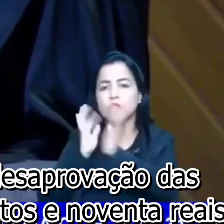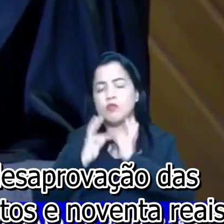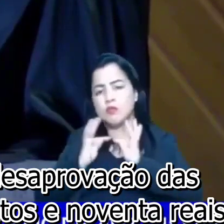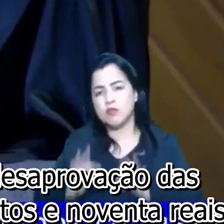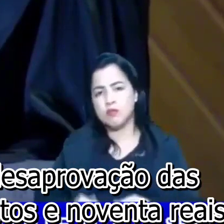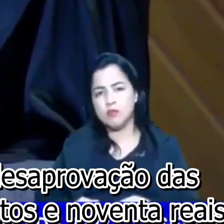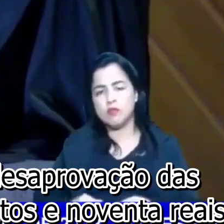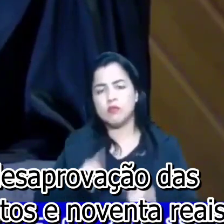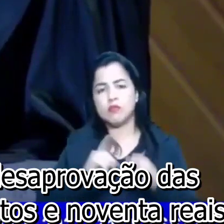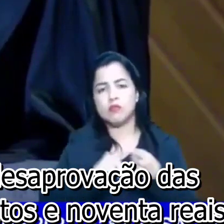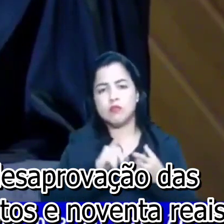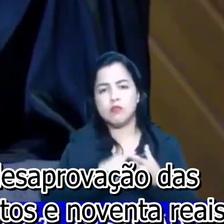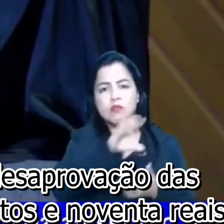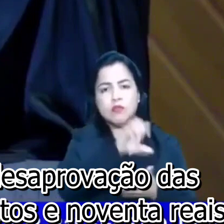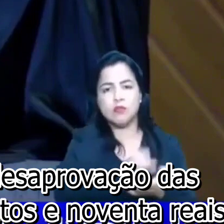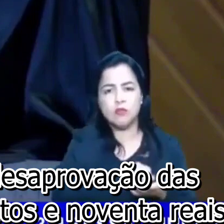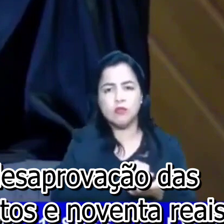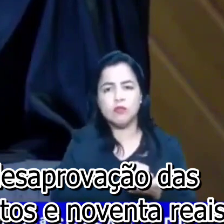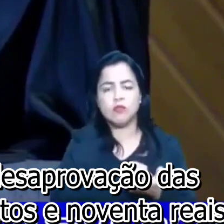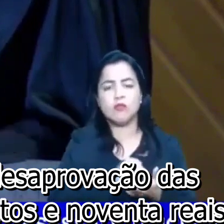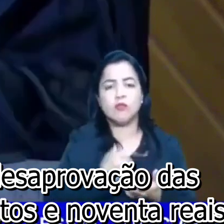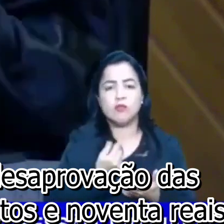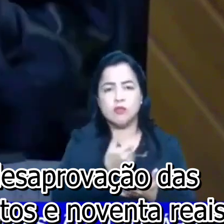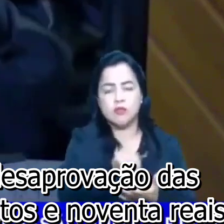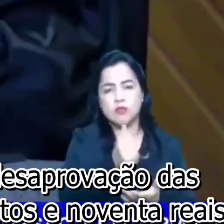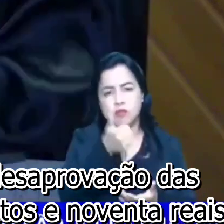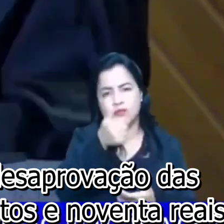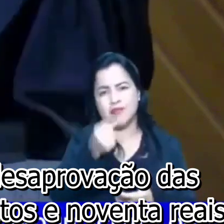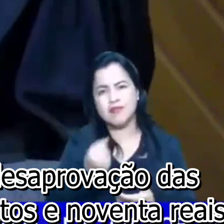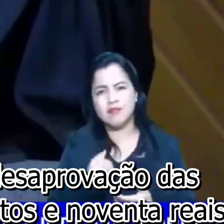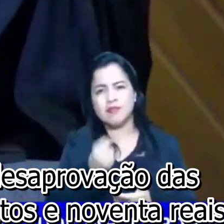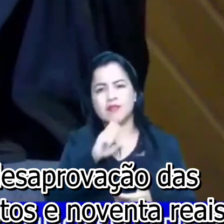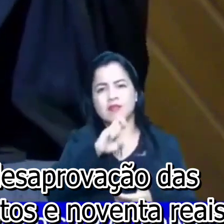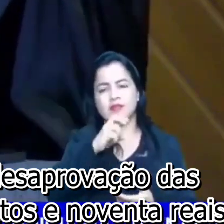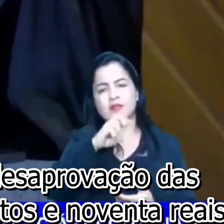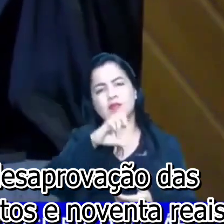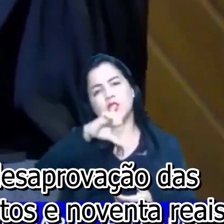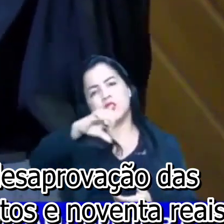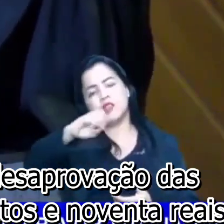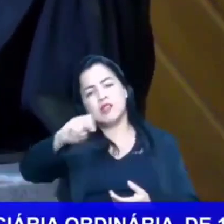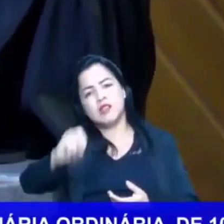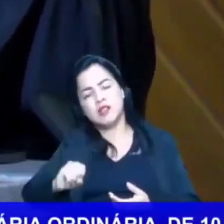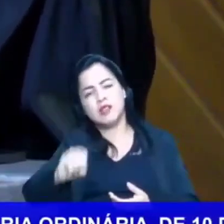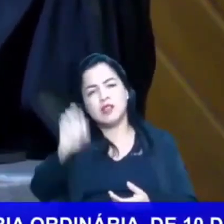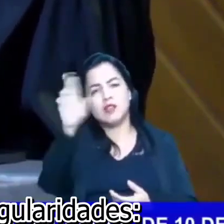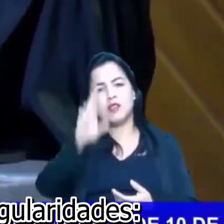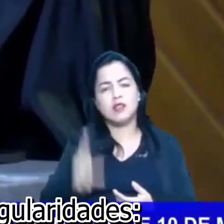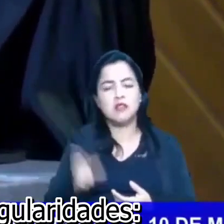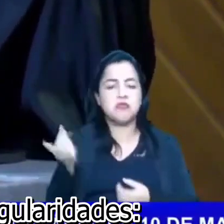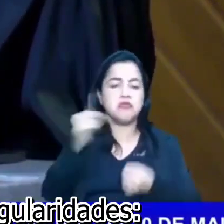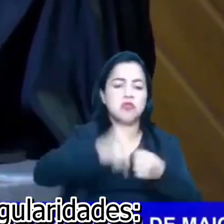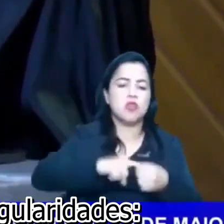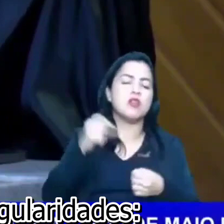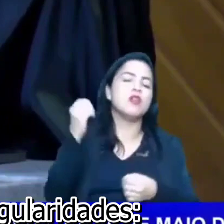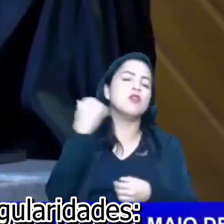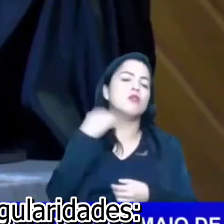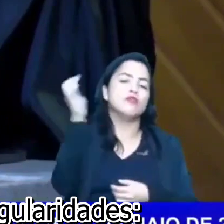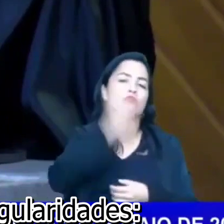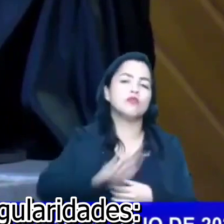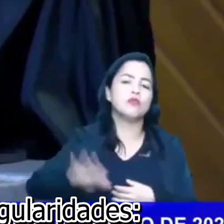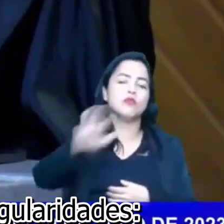das contas e o recolhimento do valor de R$ 18.590 ao Tesouro Nacional, em razão das